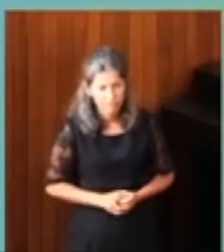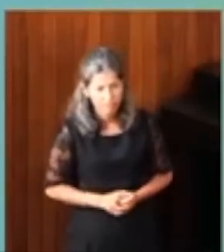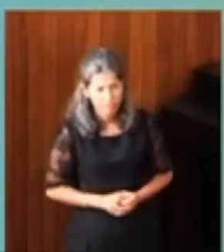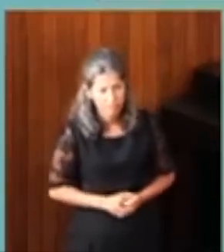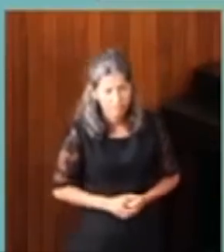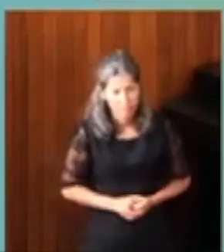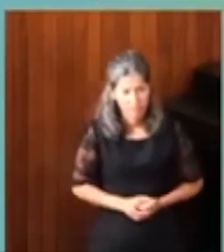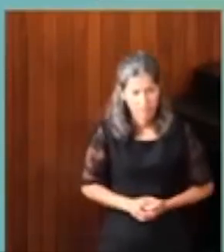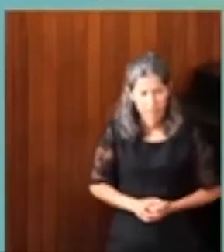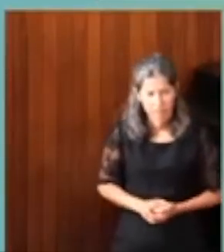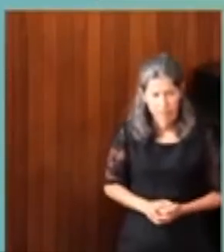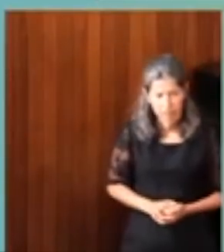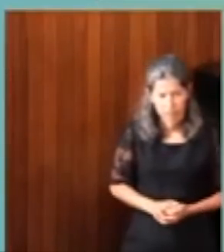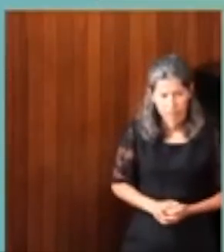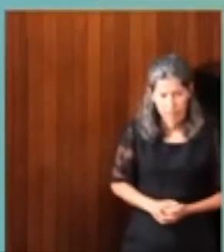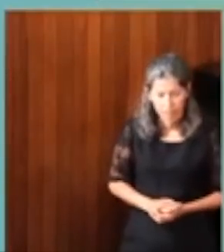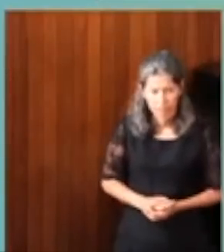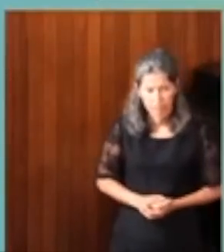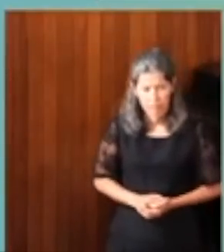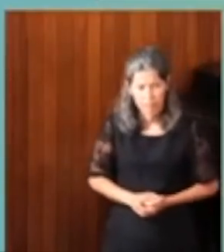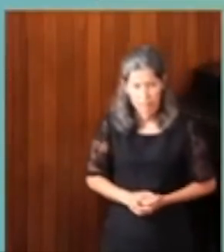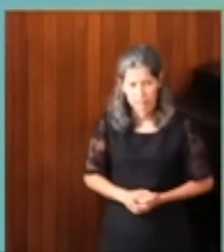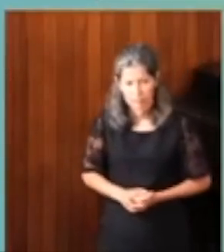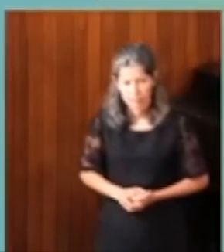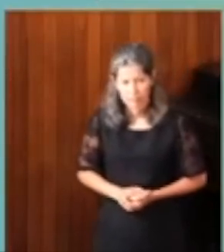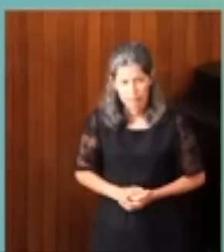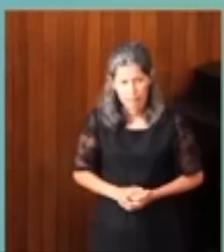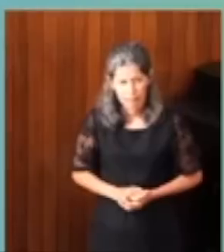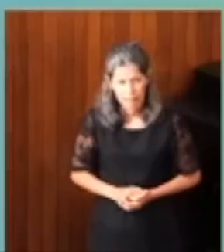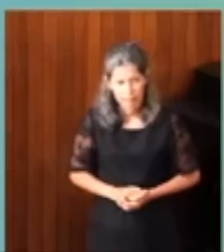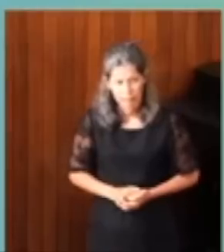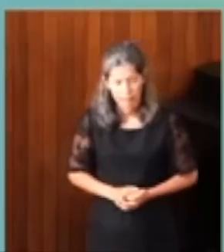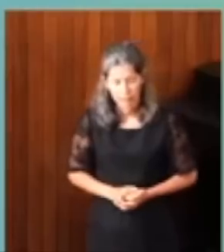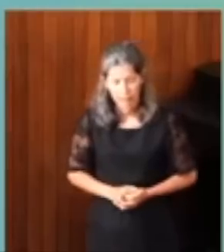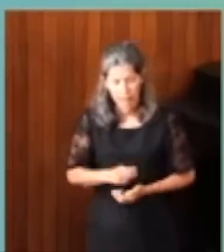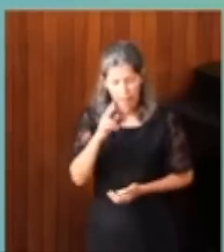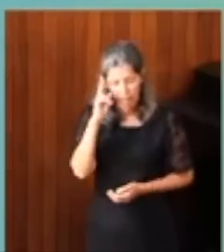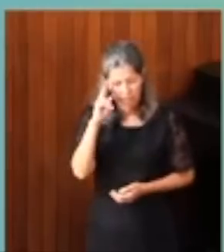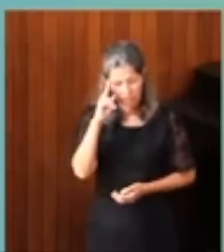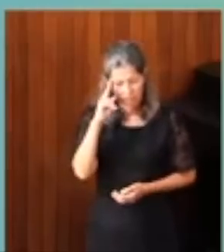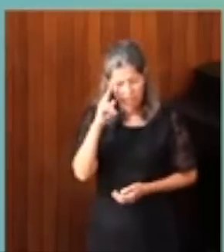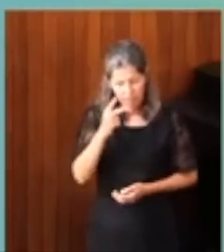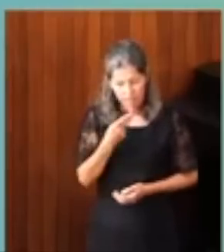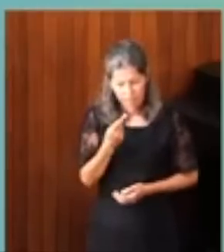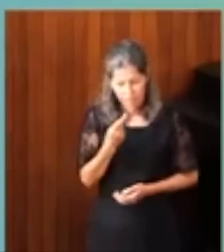próximo estudo. Eu quero encerrar contando uma história para vocês. Alguns já conhecem.